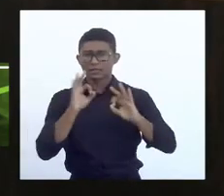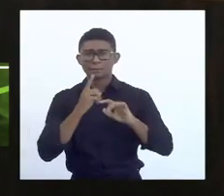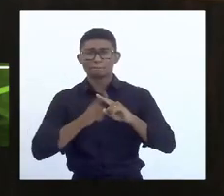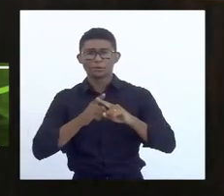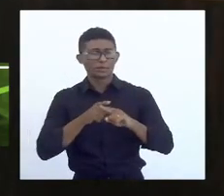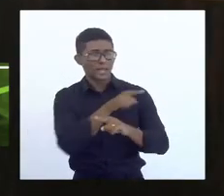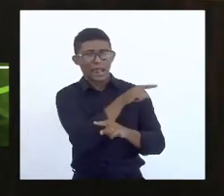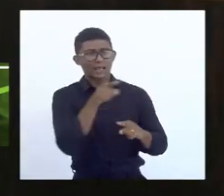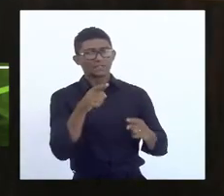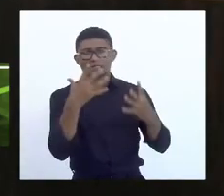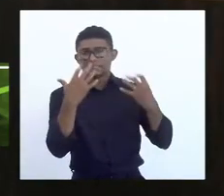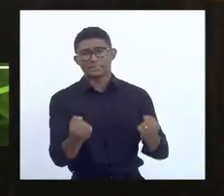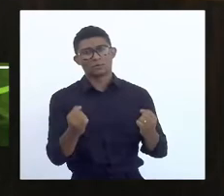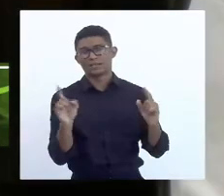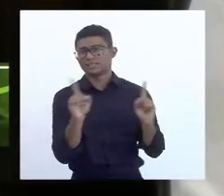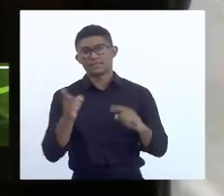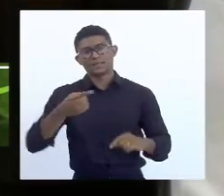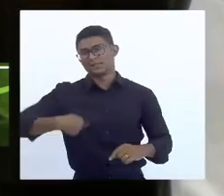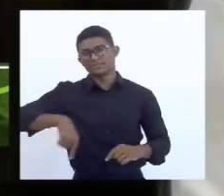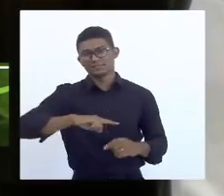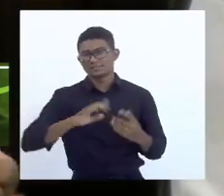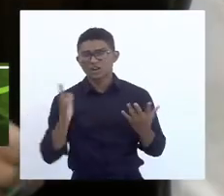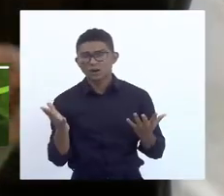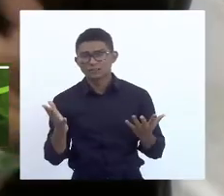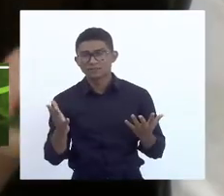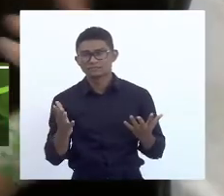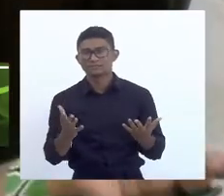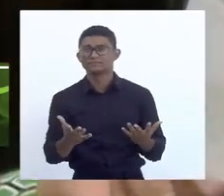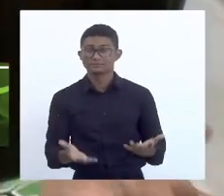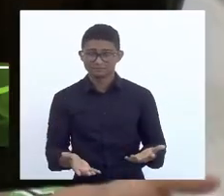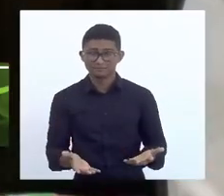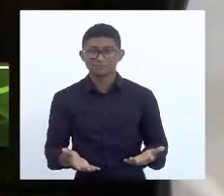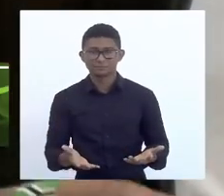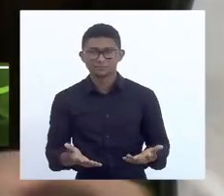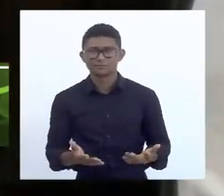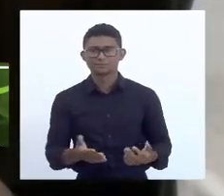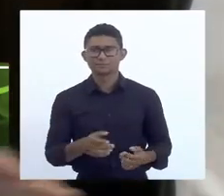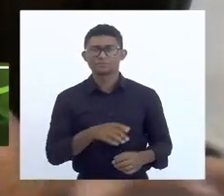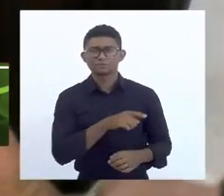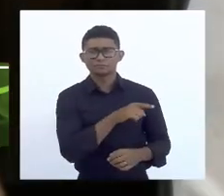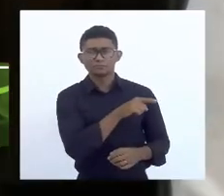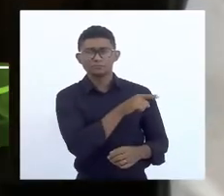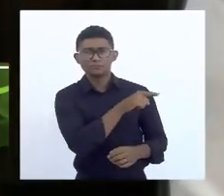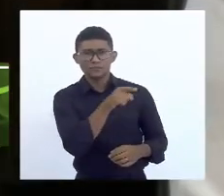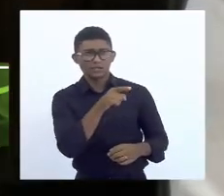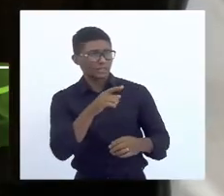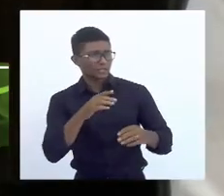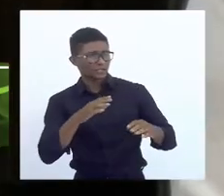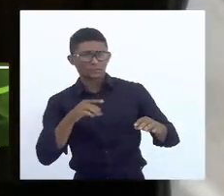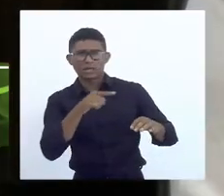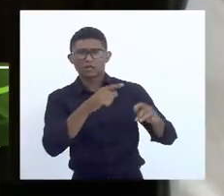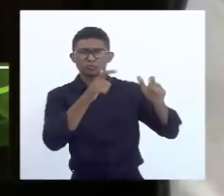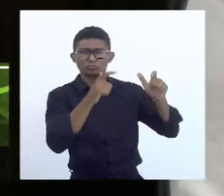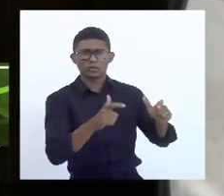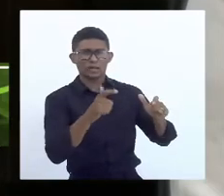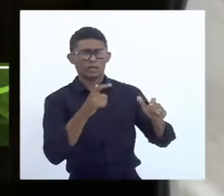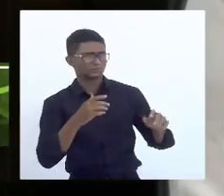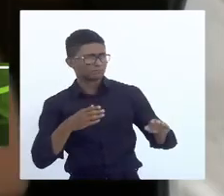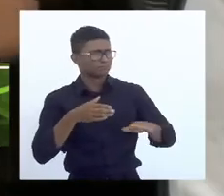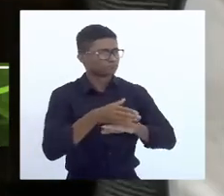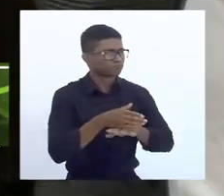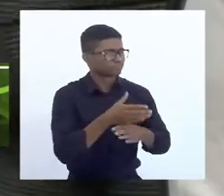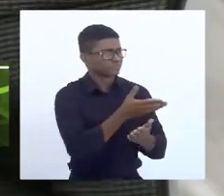nós. São um não lugar. E, às vezes, muito mais do que um não lugar, são um lugar de horror. Um lugar de